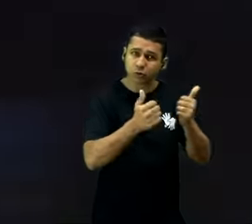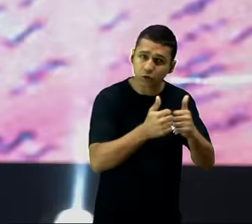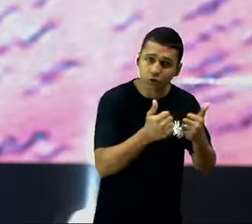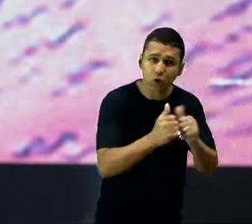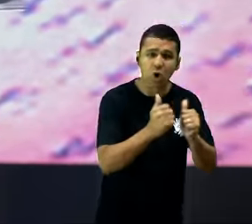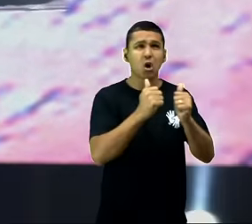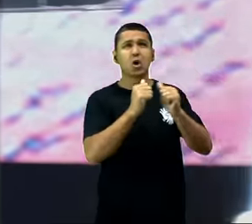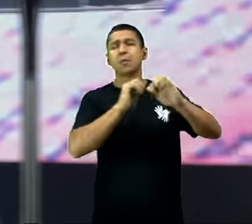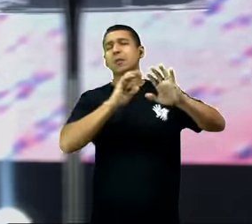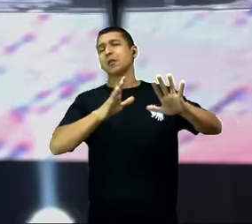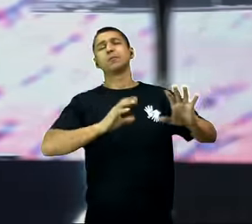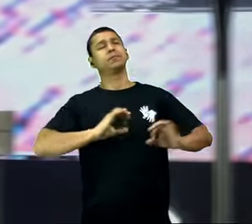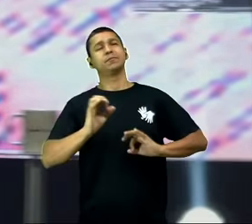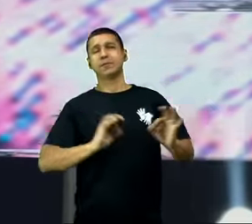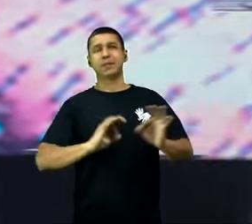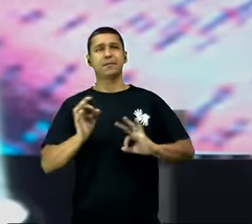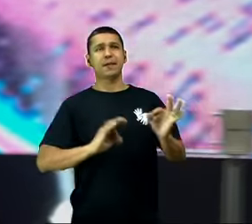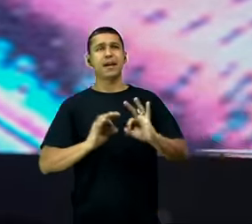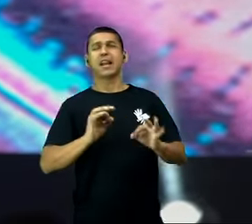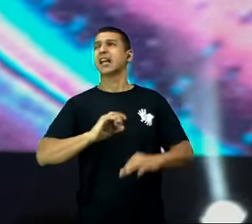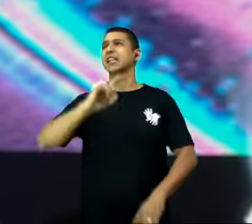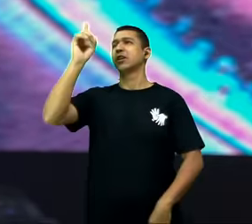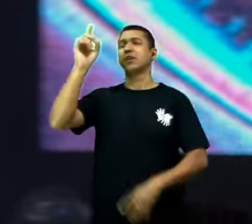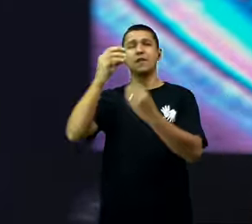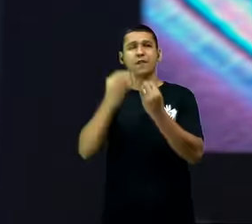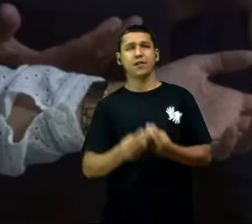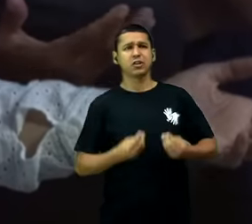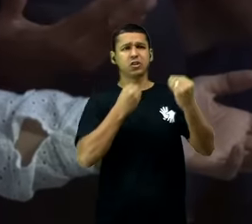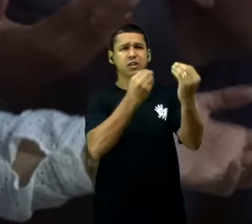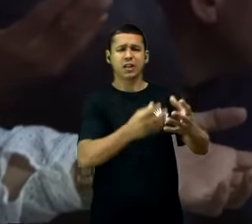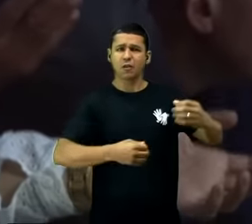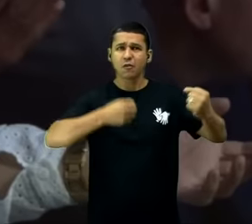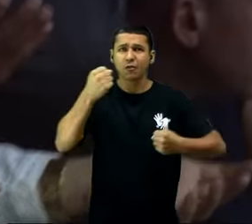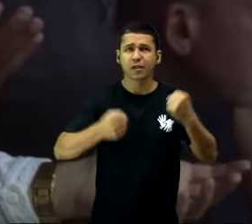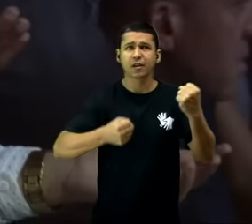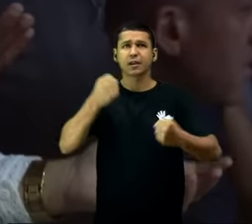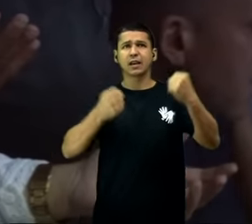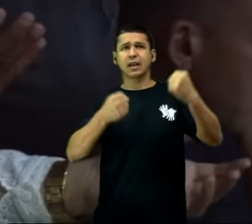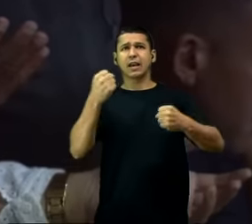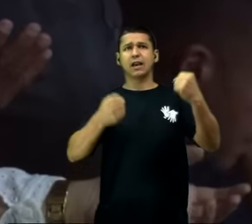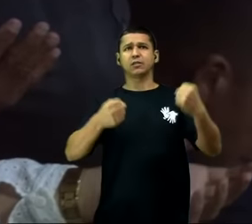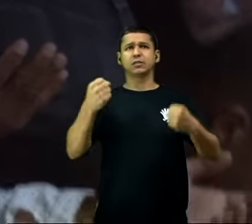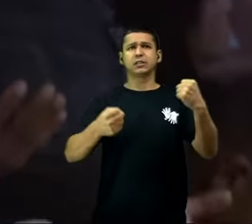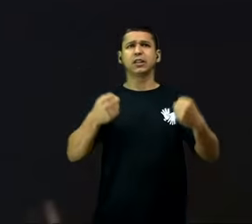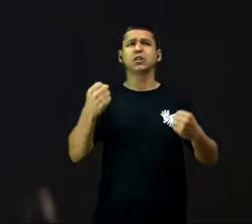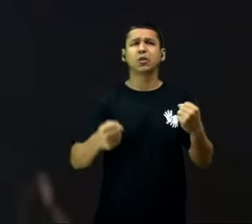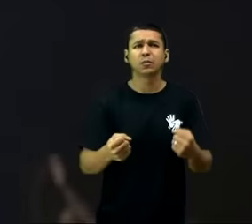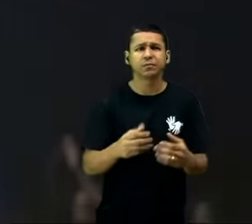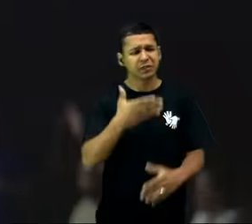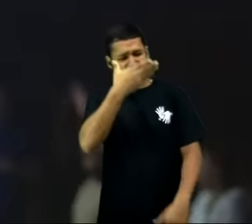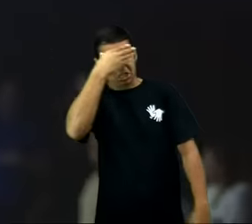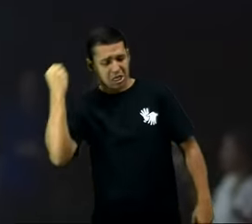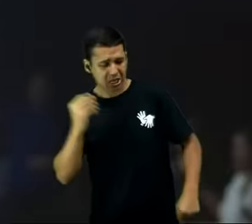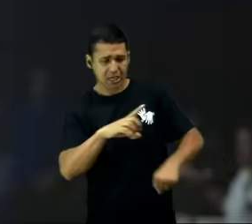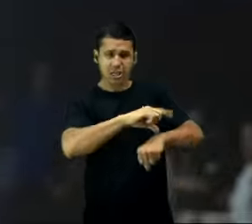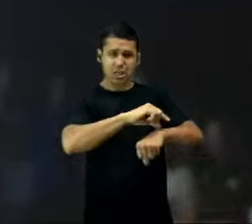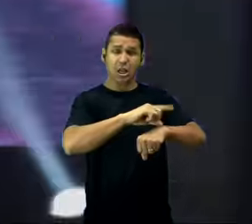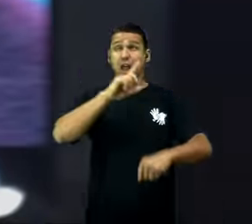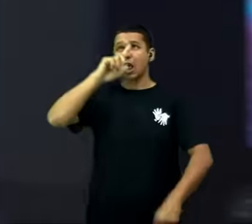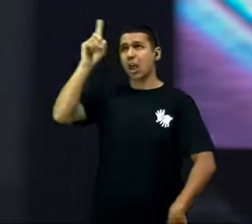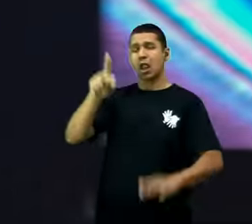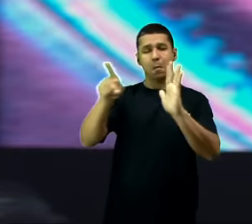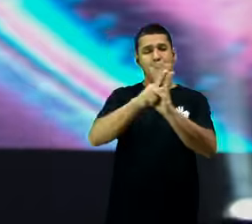se preocupar com o tempo e levar quem precisa para casa. Libera essa palavra, pega essa palavra. Esquece o relógio. O Deus do tempo está aqui